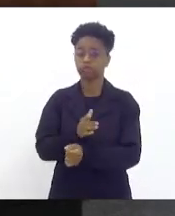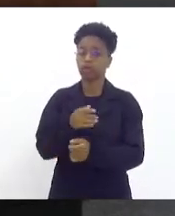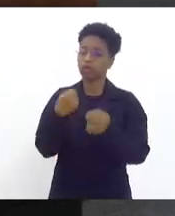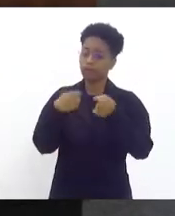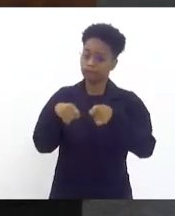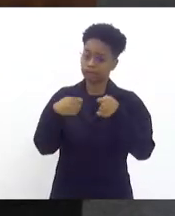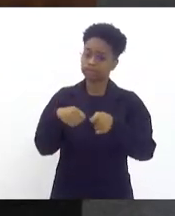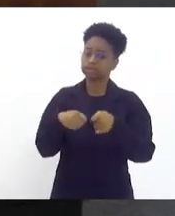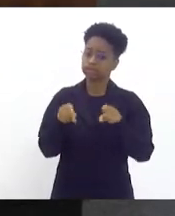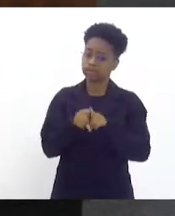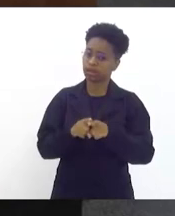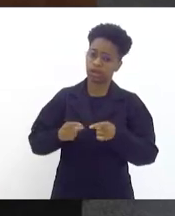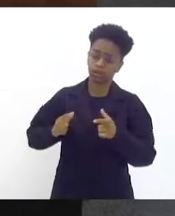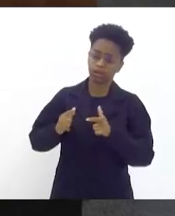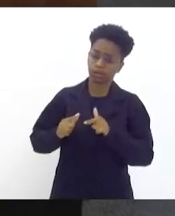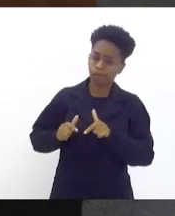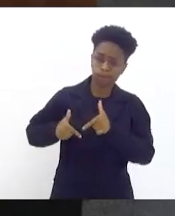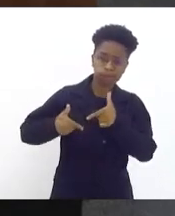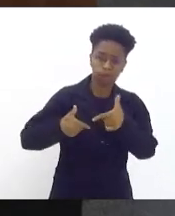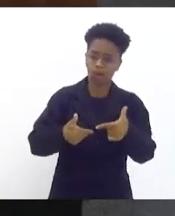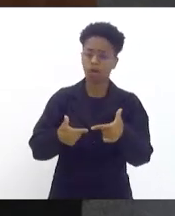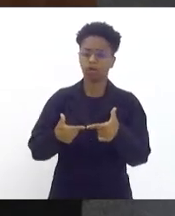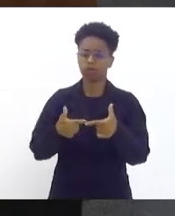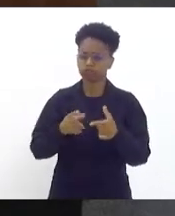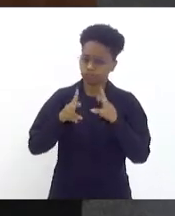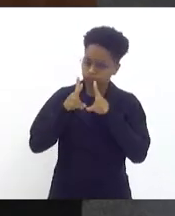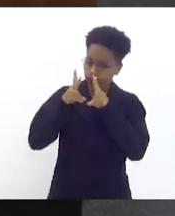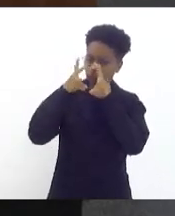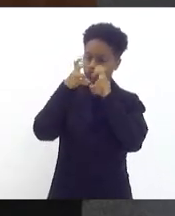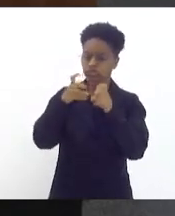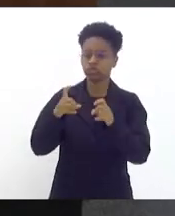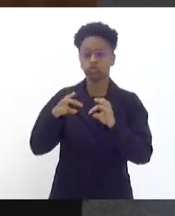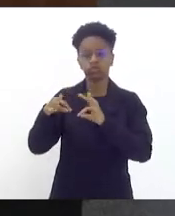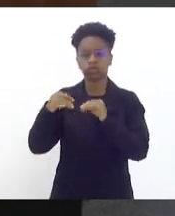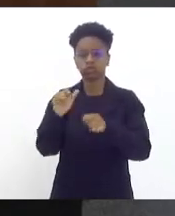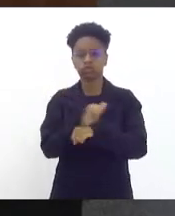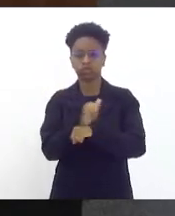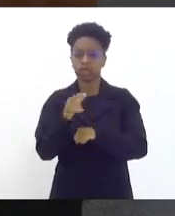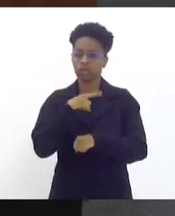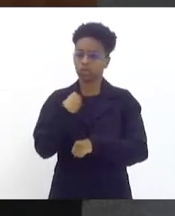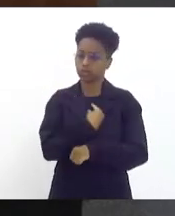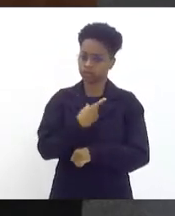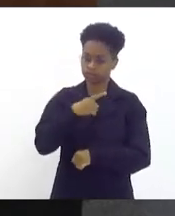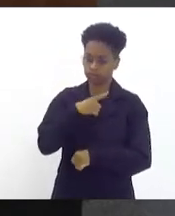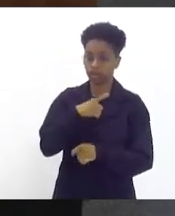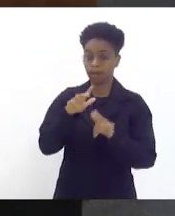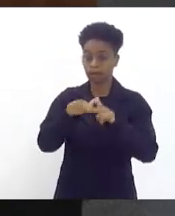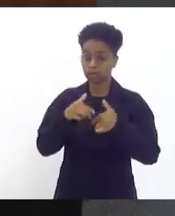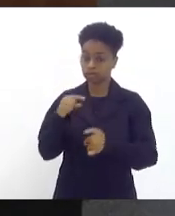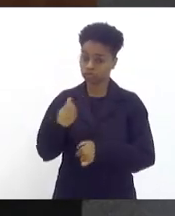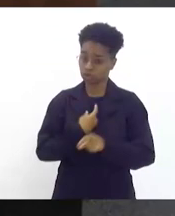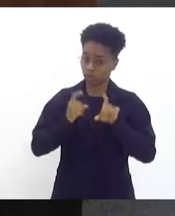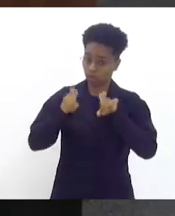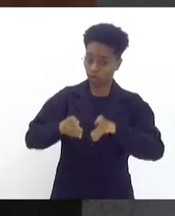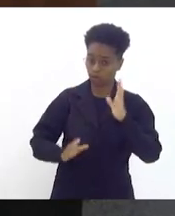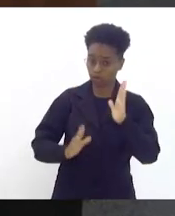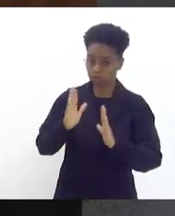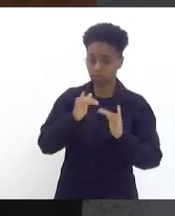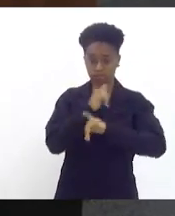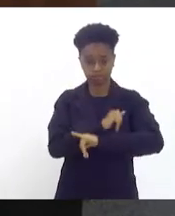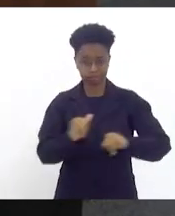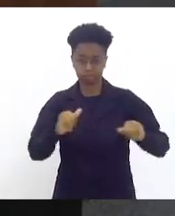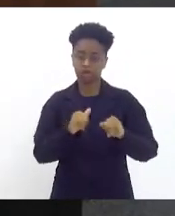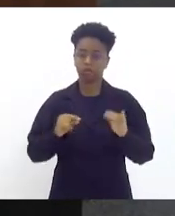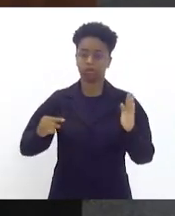precisa ser enfrentado com o Rigor dos dispositivos que nós temos à disposição por isso nossa mandata notificou o